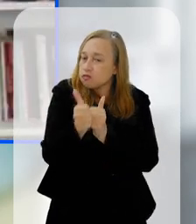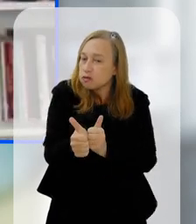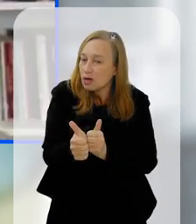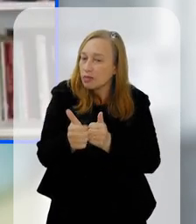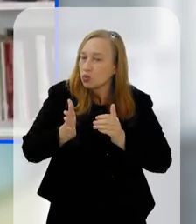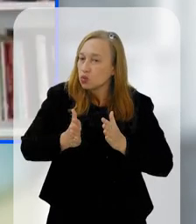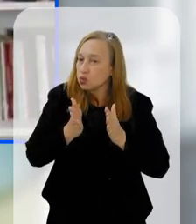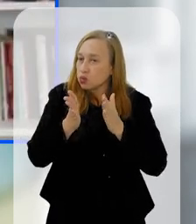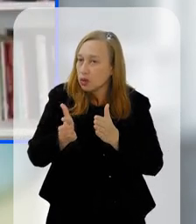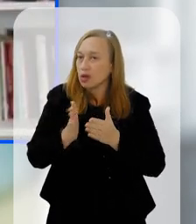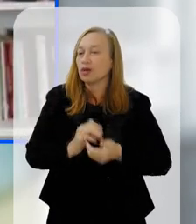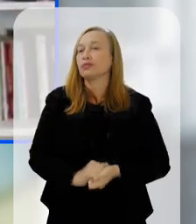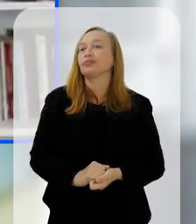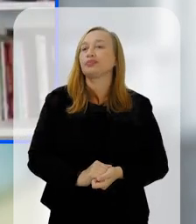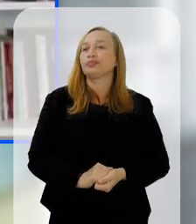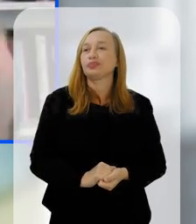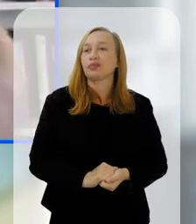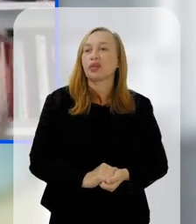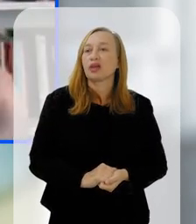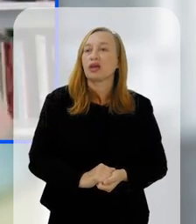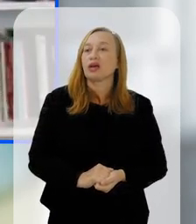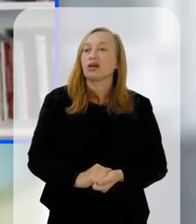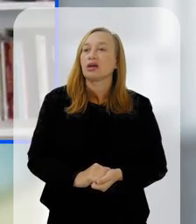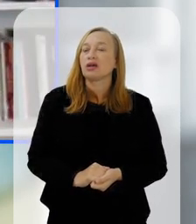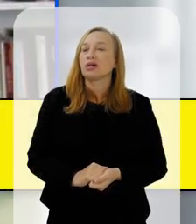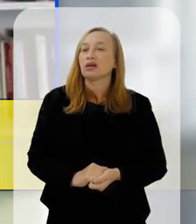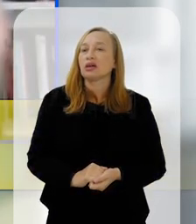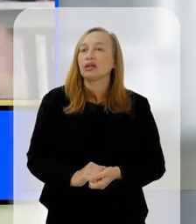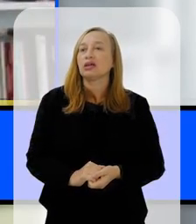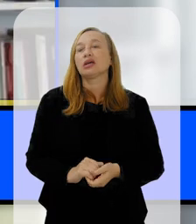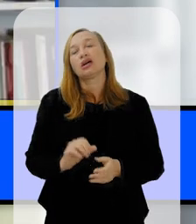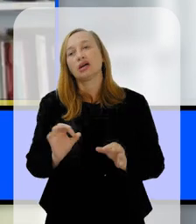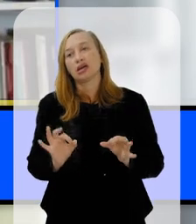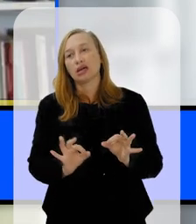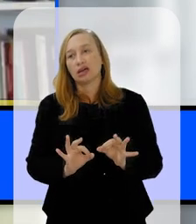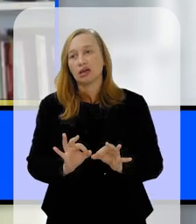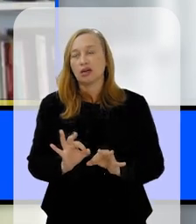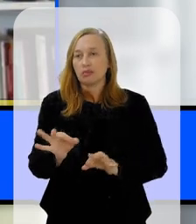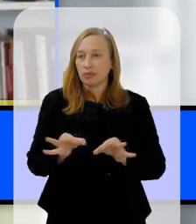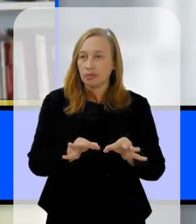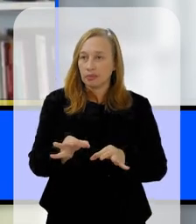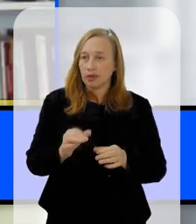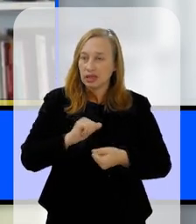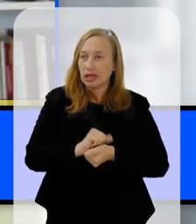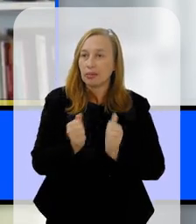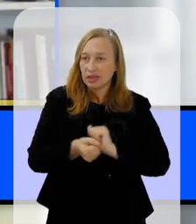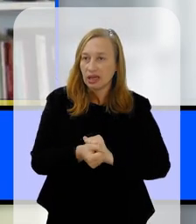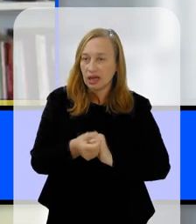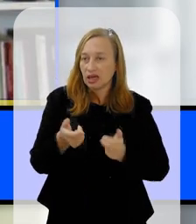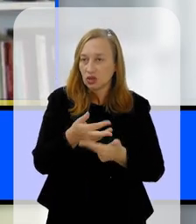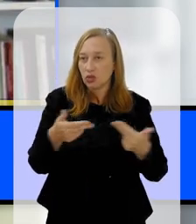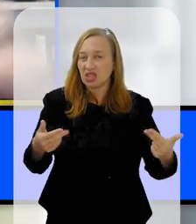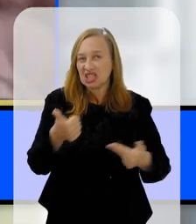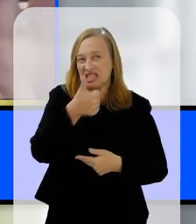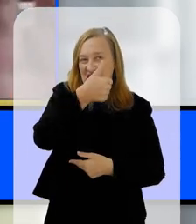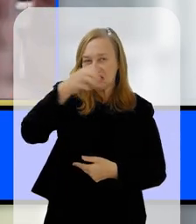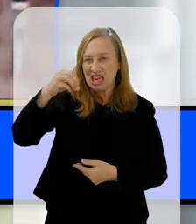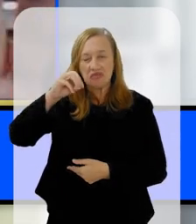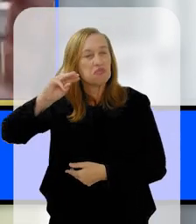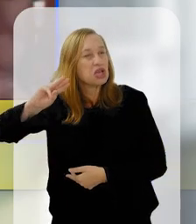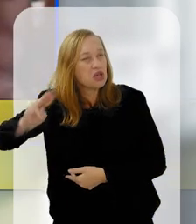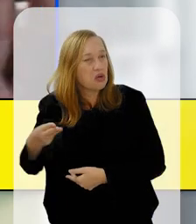fato perseguir esse caminho, né, o caminho de fazer as coisas como devem ser feitas, isso no mínimo vai nos custar uns